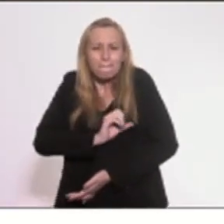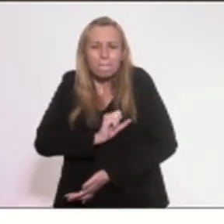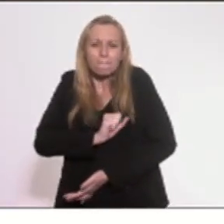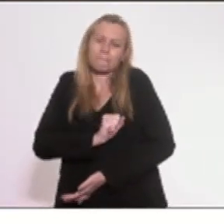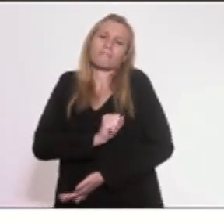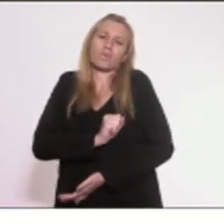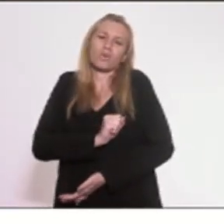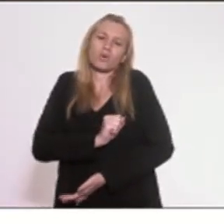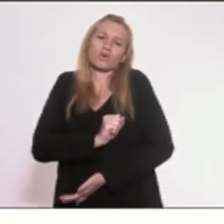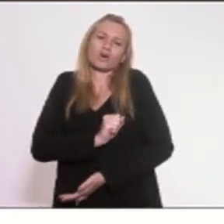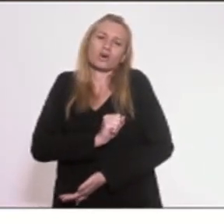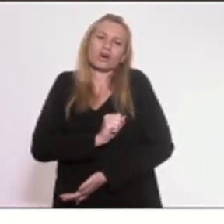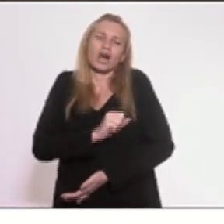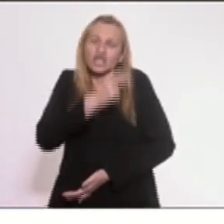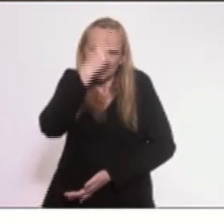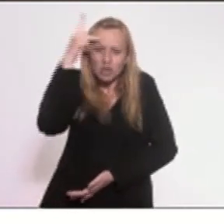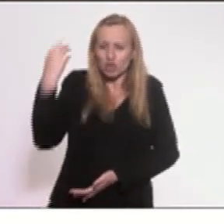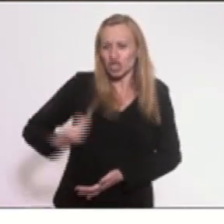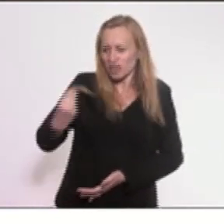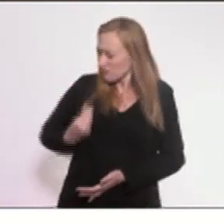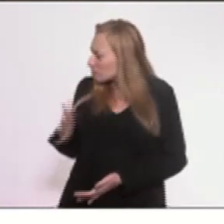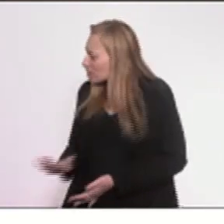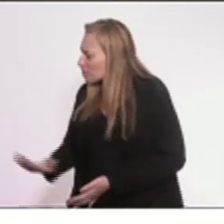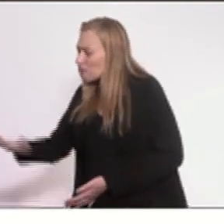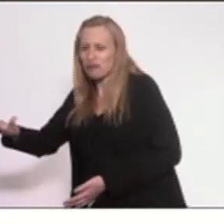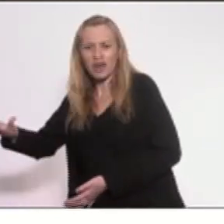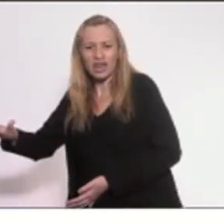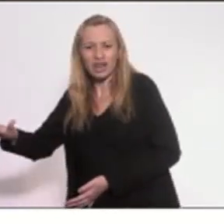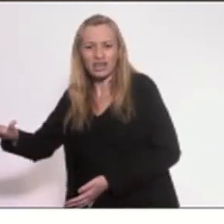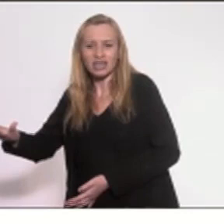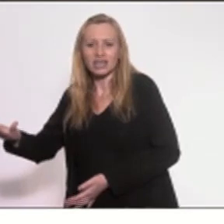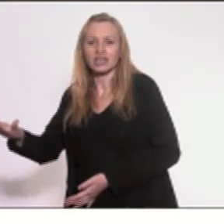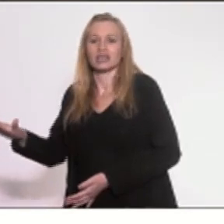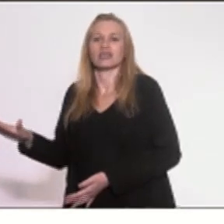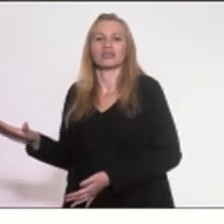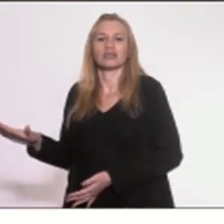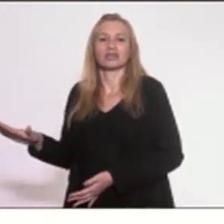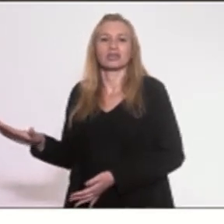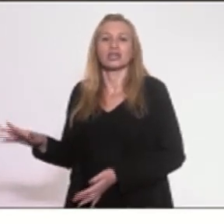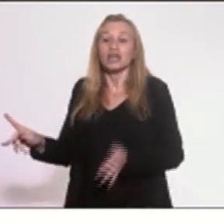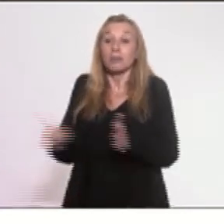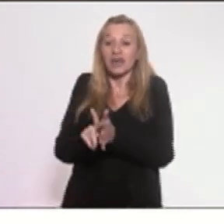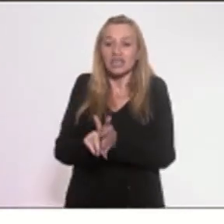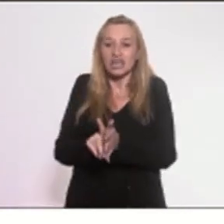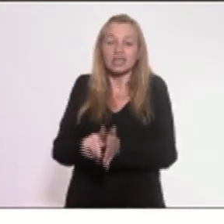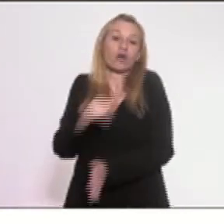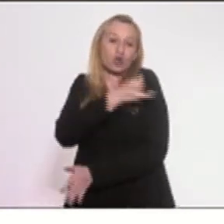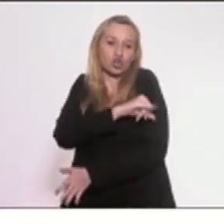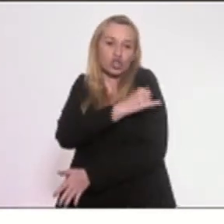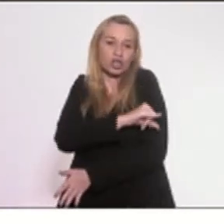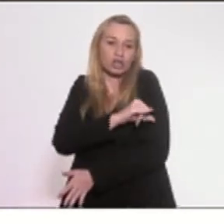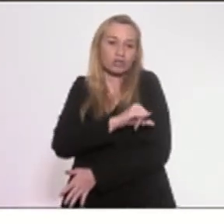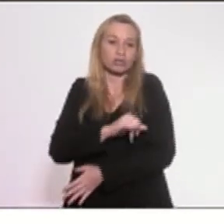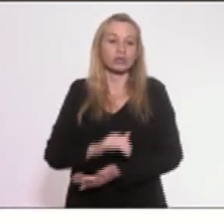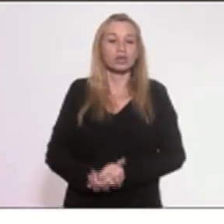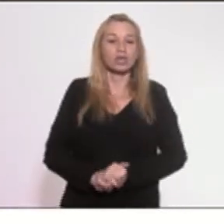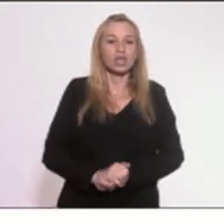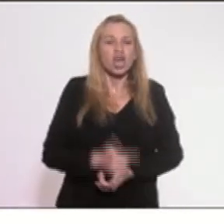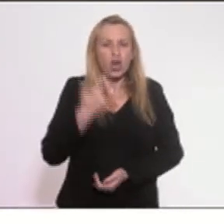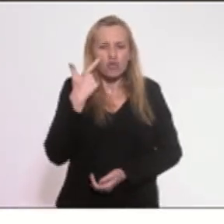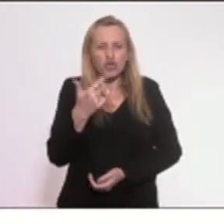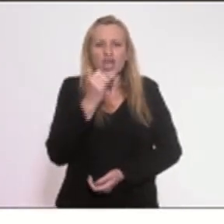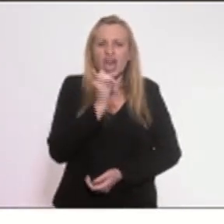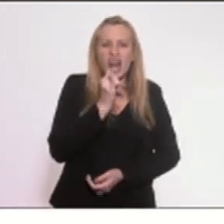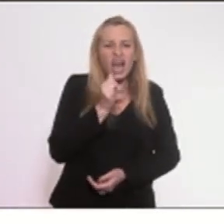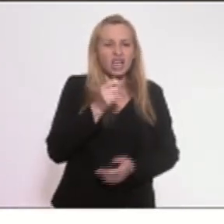afetividade sobre as pessoas que vivem na favela e na periferia, que fazem parte do Rio de Janeiro. Então, ouvir